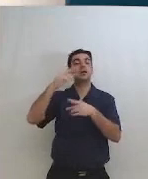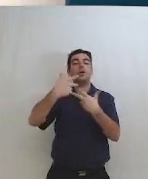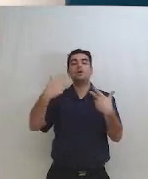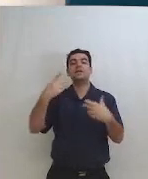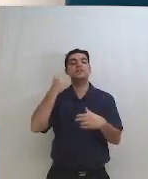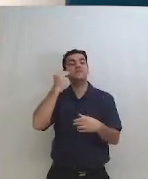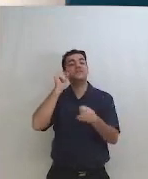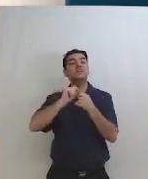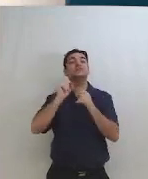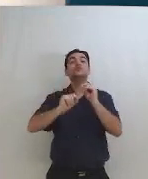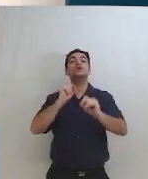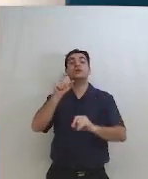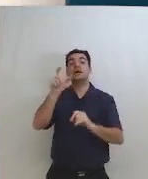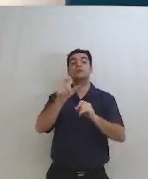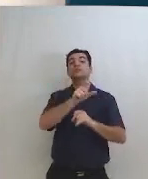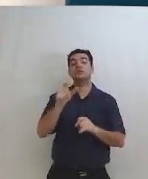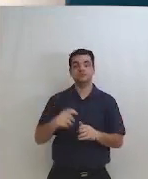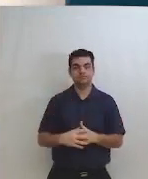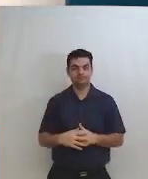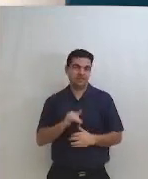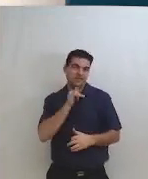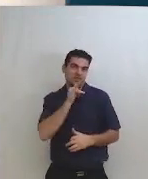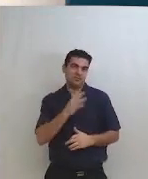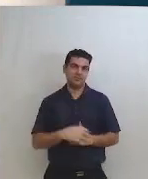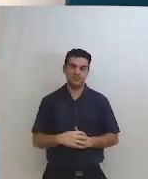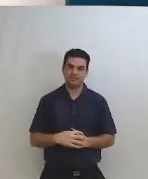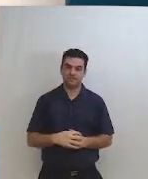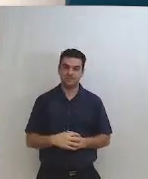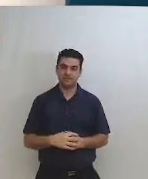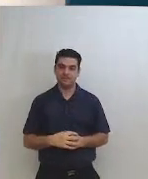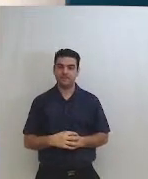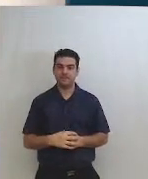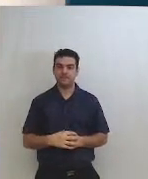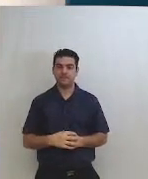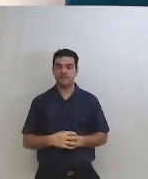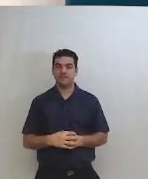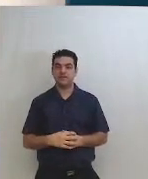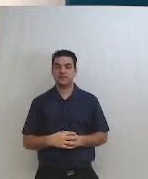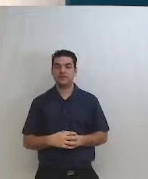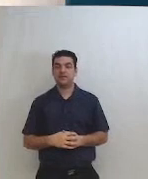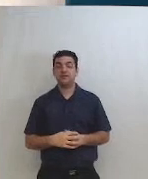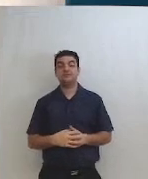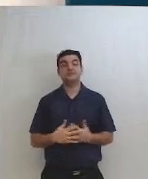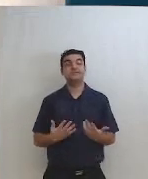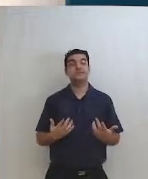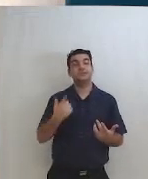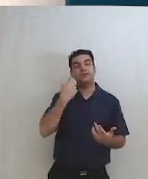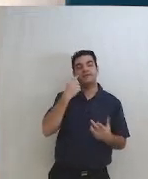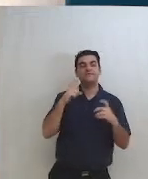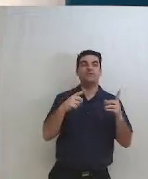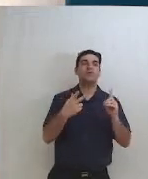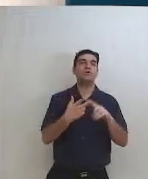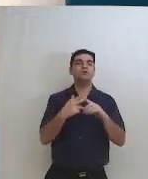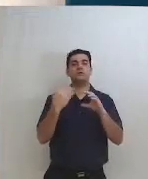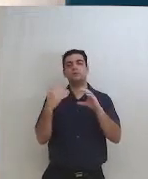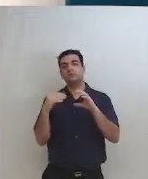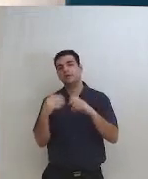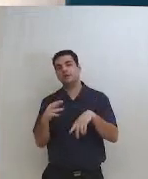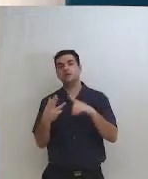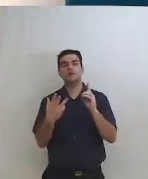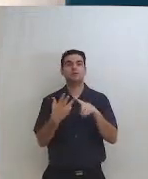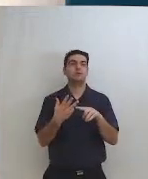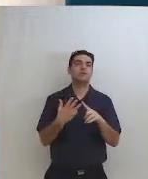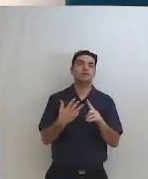usuários. Exemplo, aí que vai o problema: contas, histórias de localização, e-mail de aparelho vinculado, identificação de